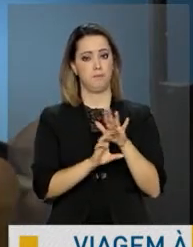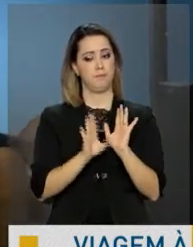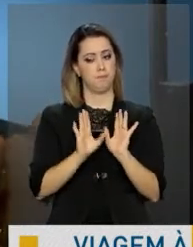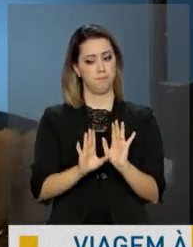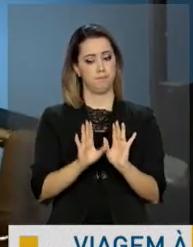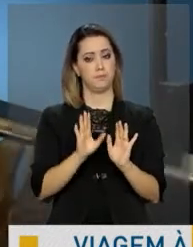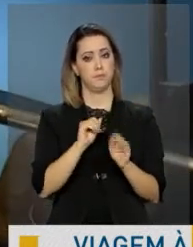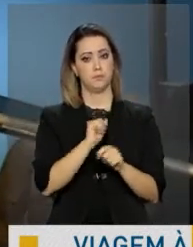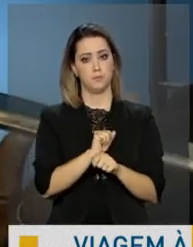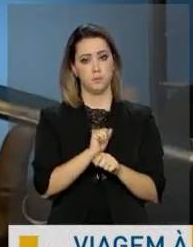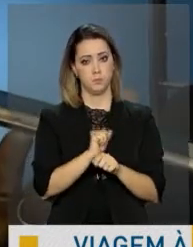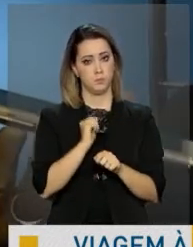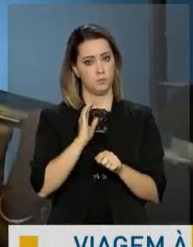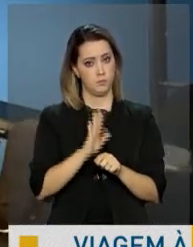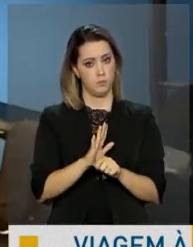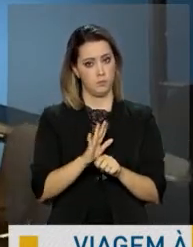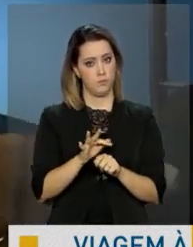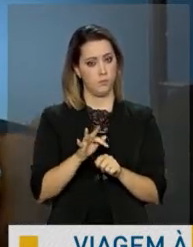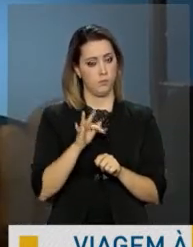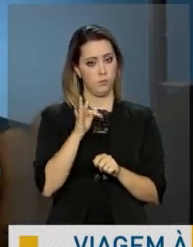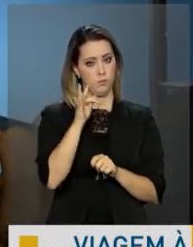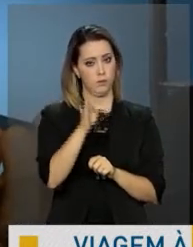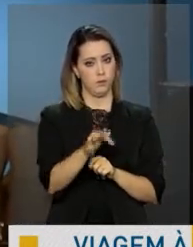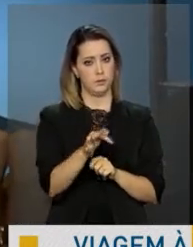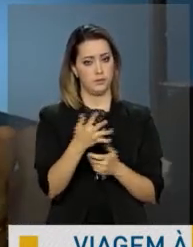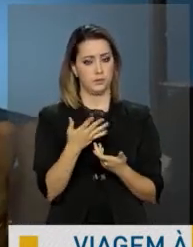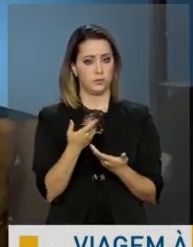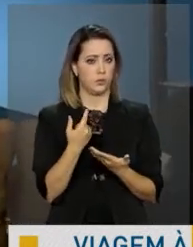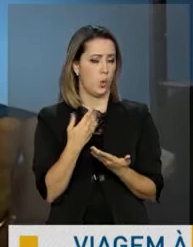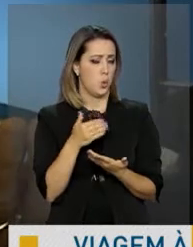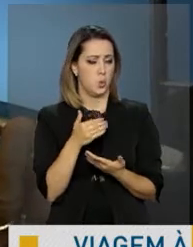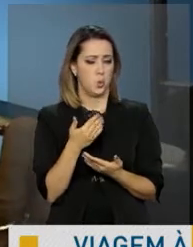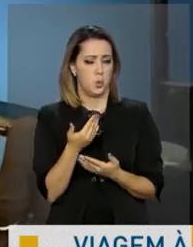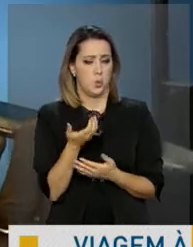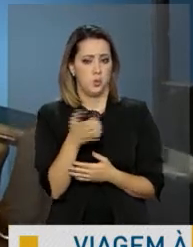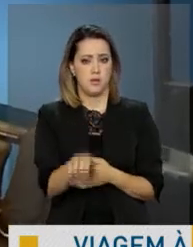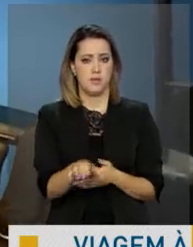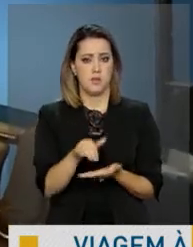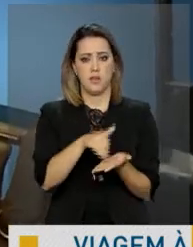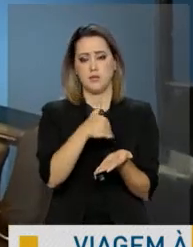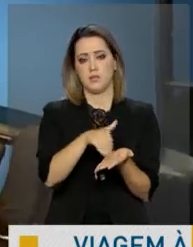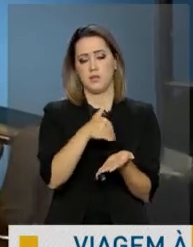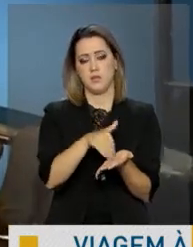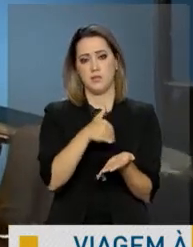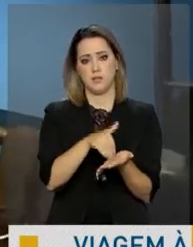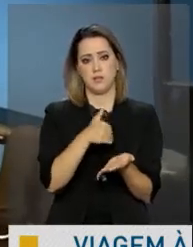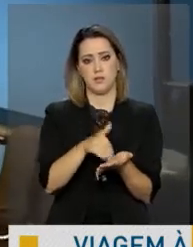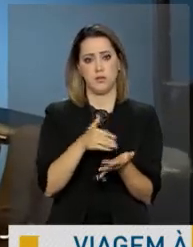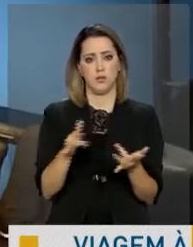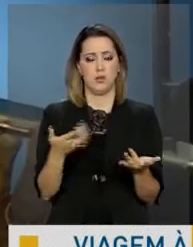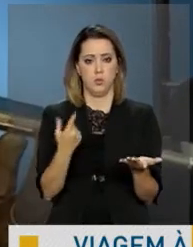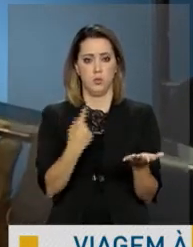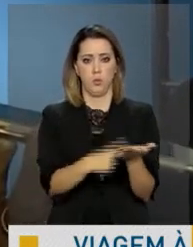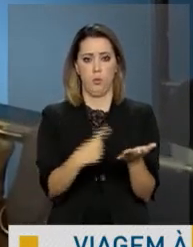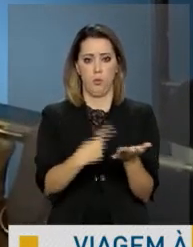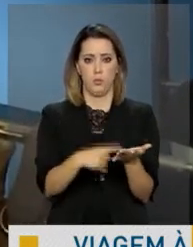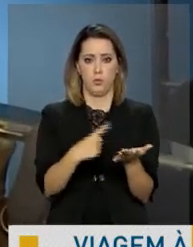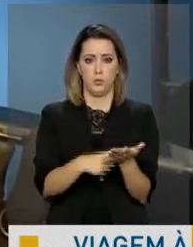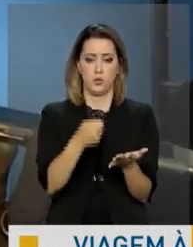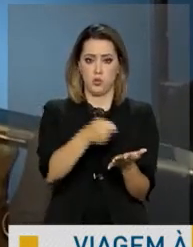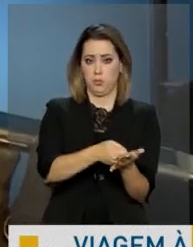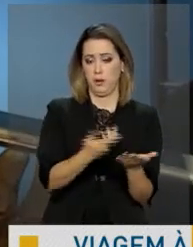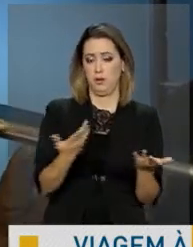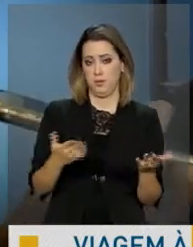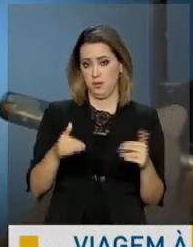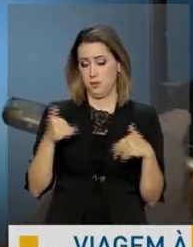adiaram ou não se inscreveram no programa de adesão até